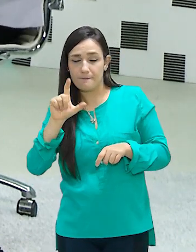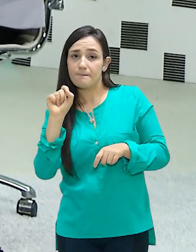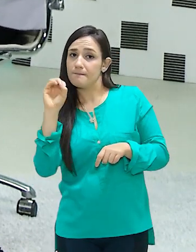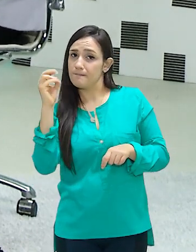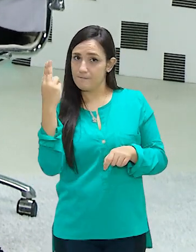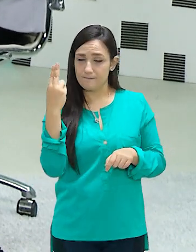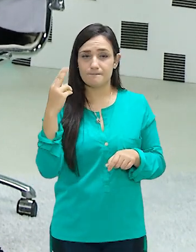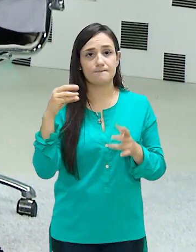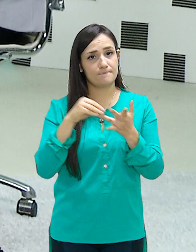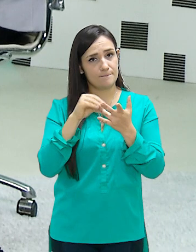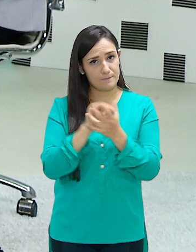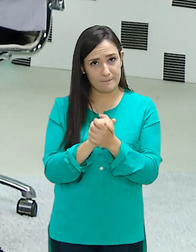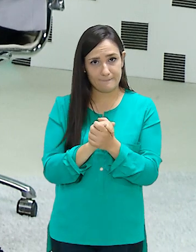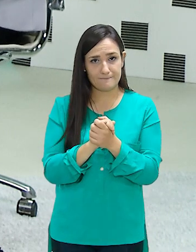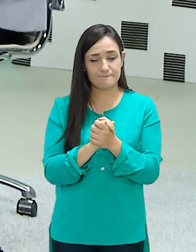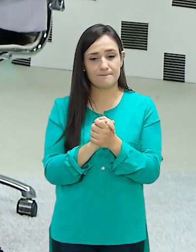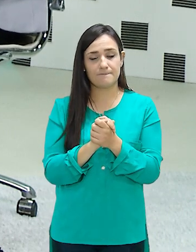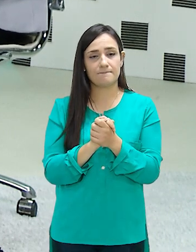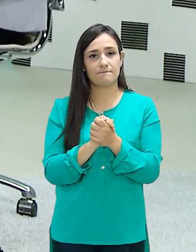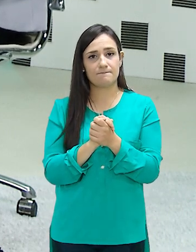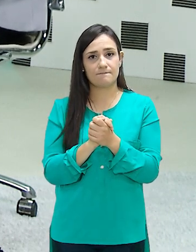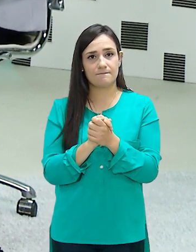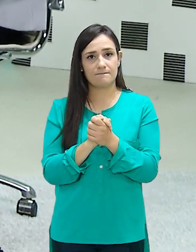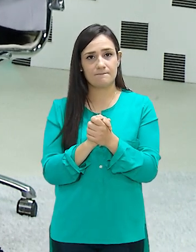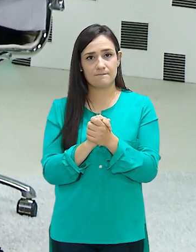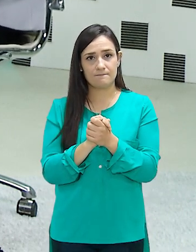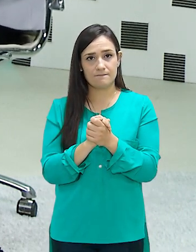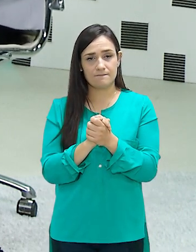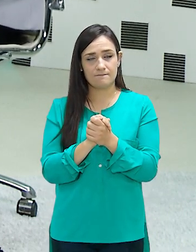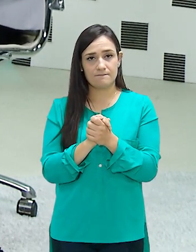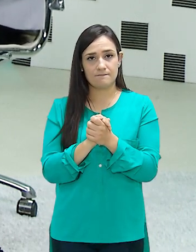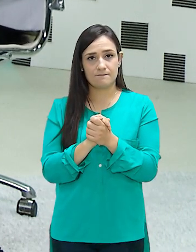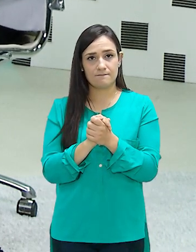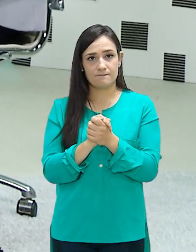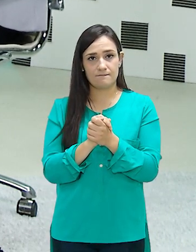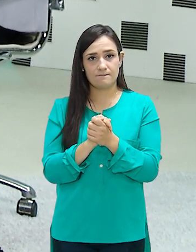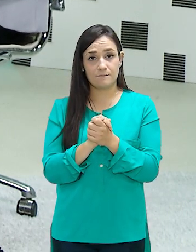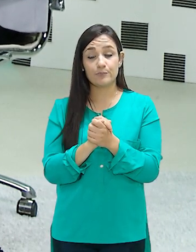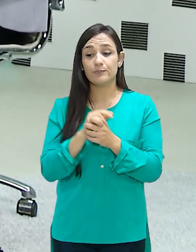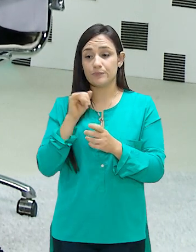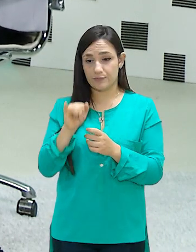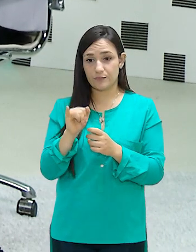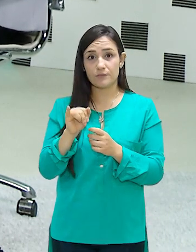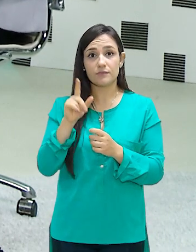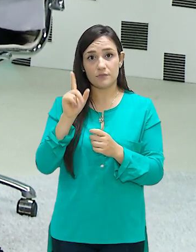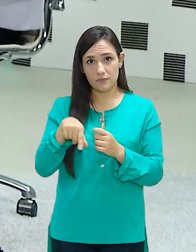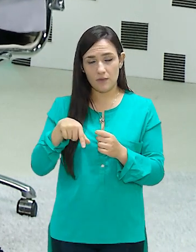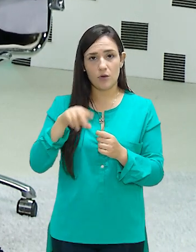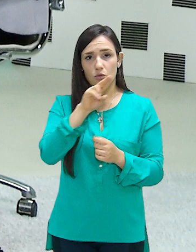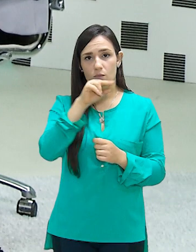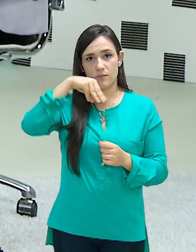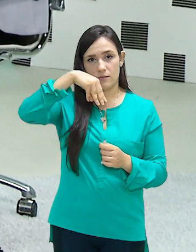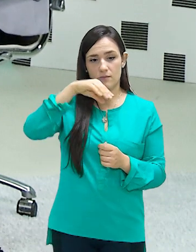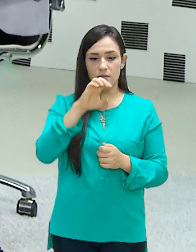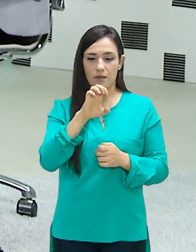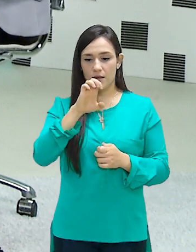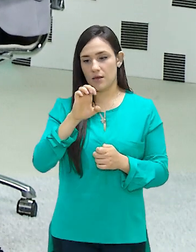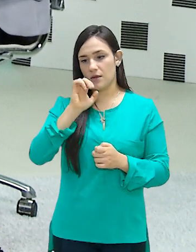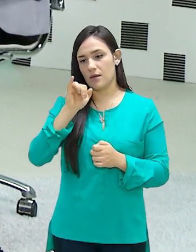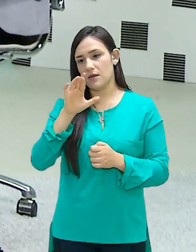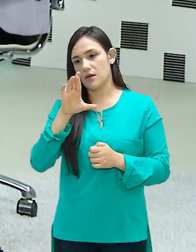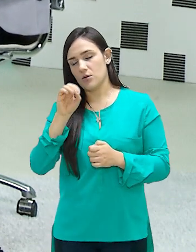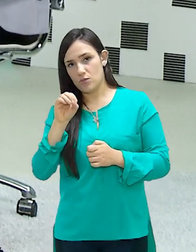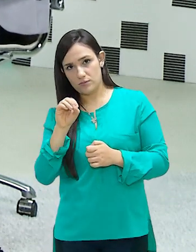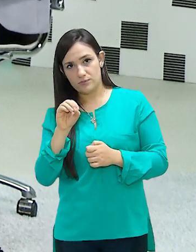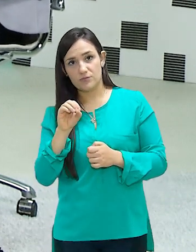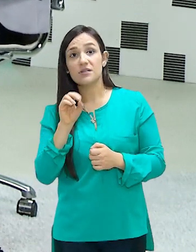bens particulares. E ele é meeiro se na constância dessa união